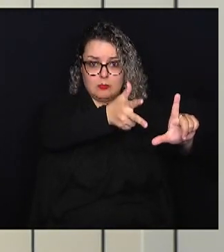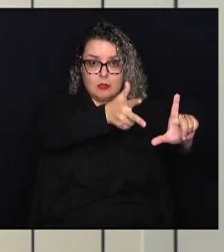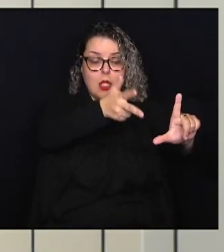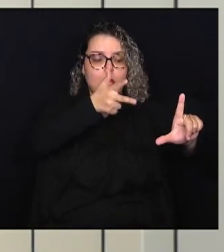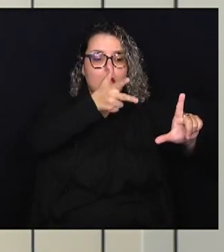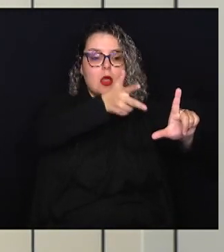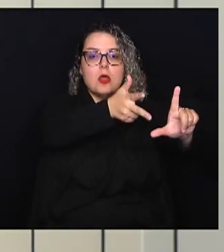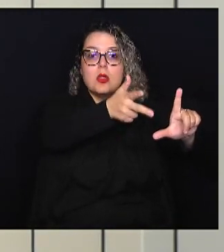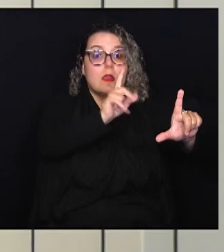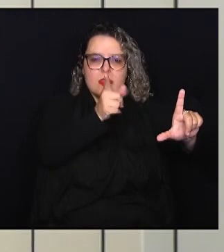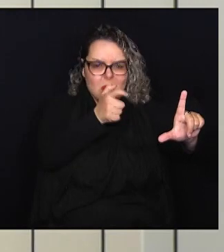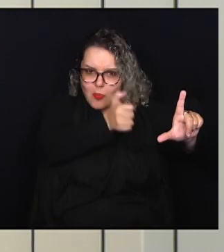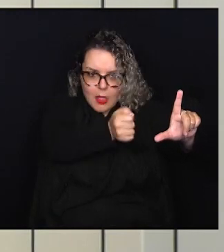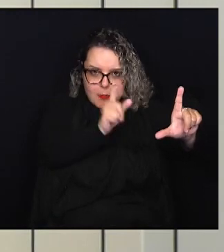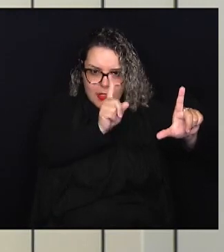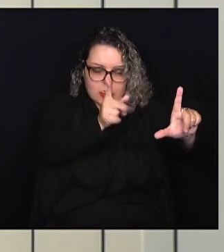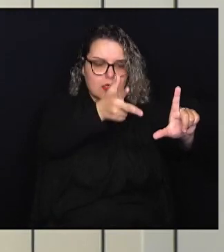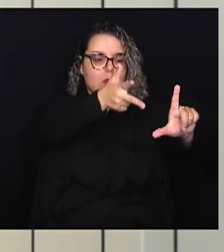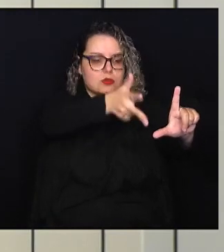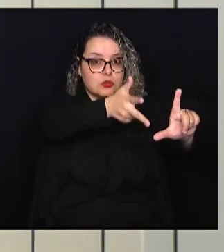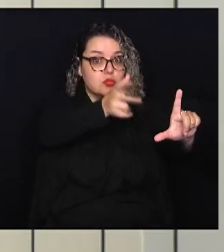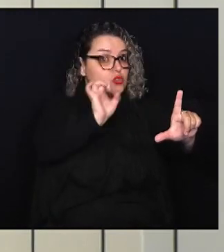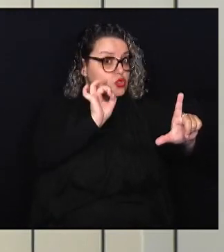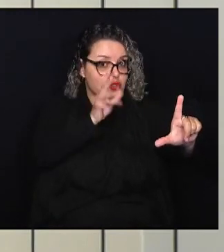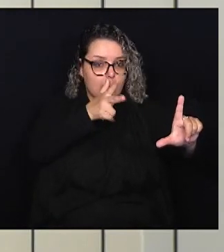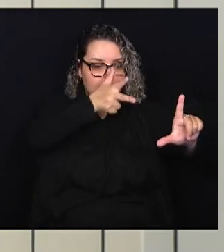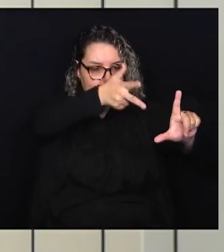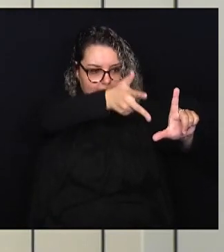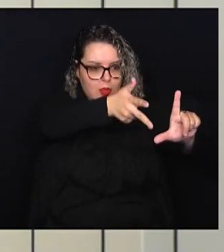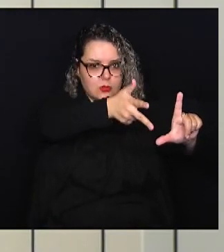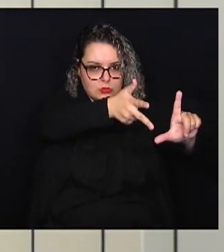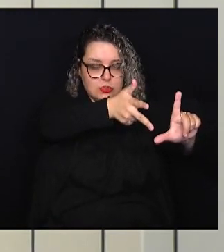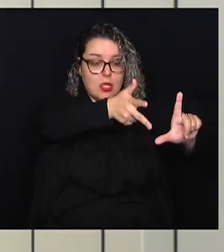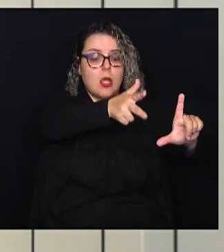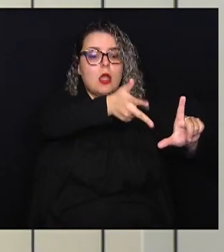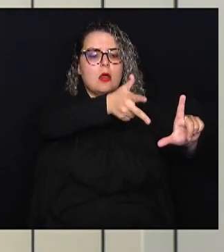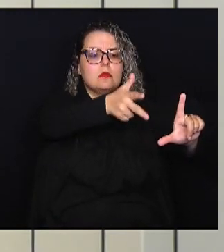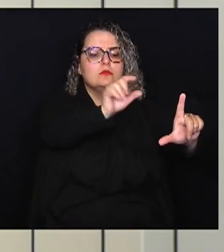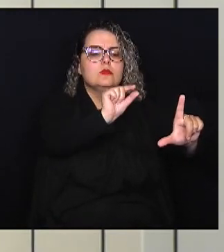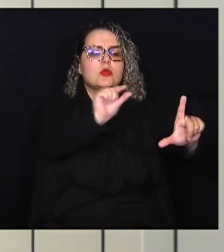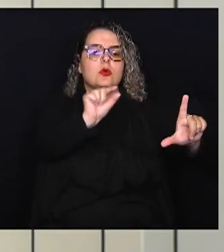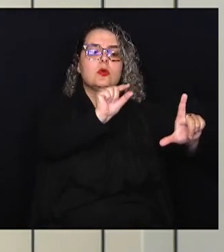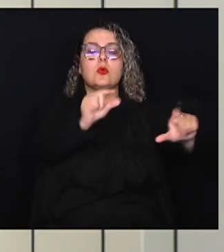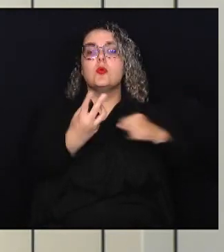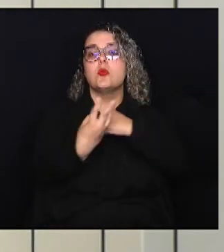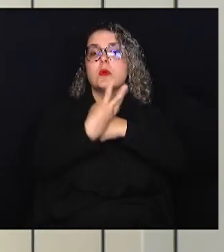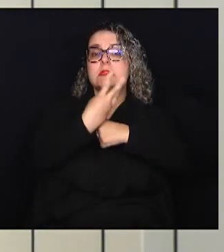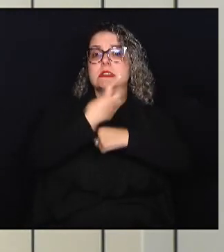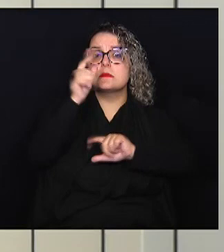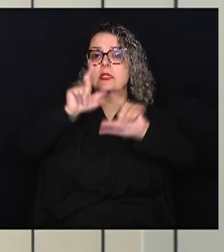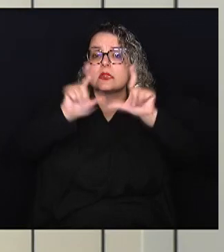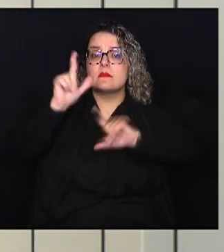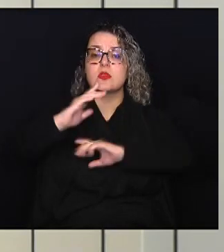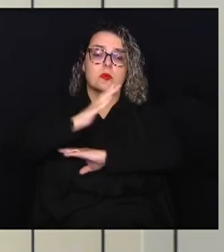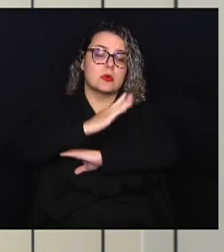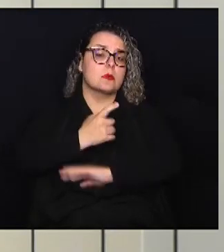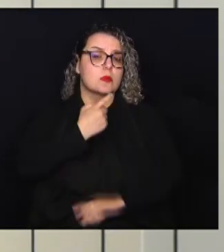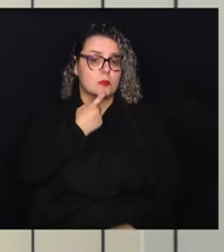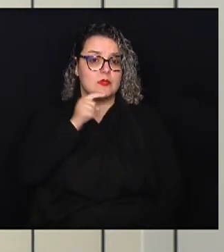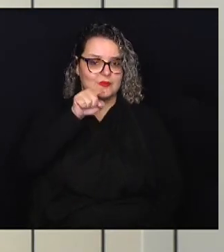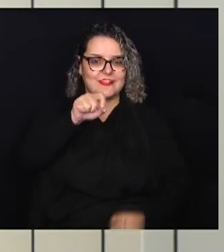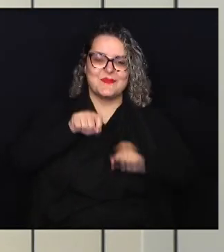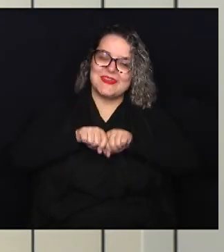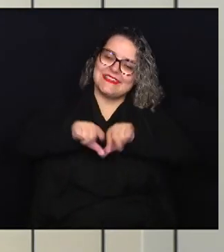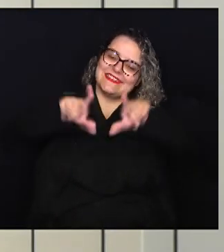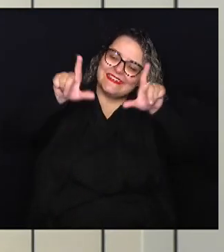câmera do seu celular apontada para este QR Code, já aparece uma mensagem na tela do seu celular, o WhatsApp da TV Câmara Campinas.